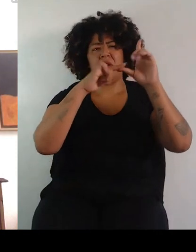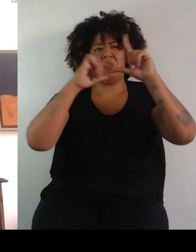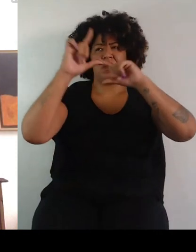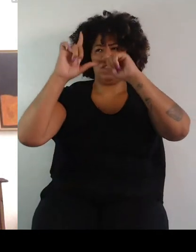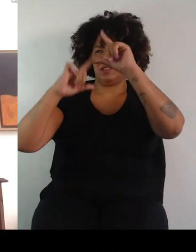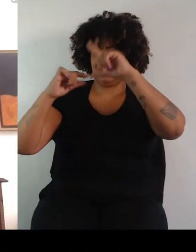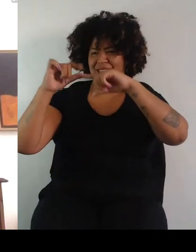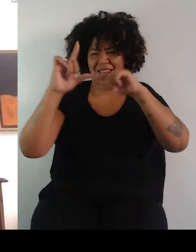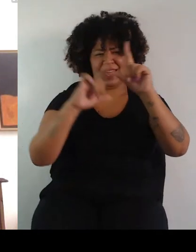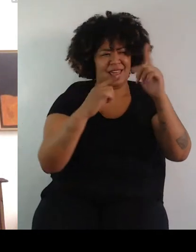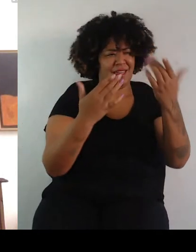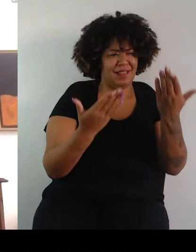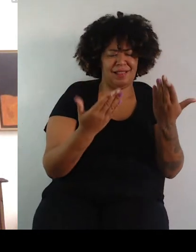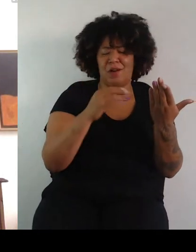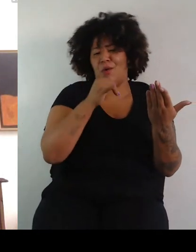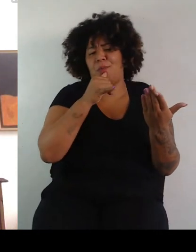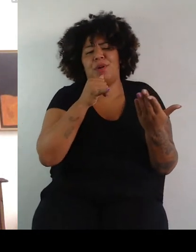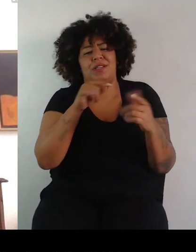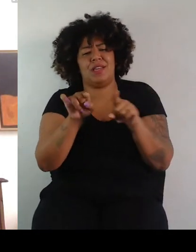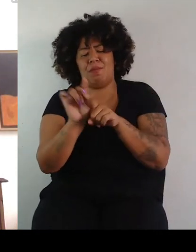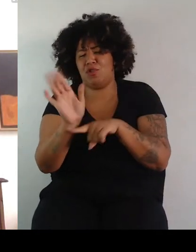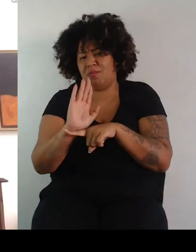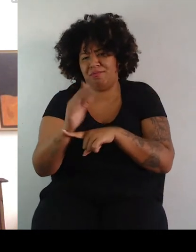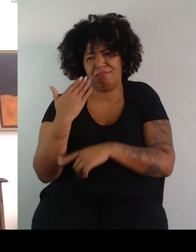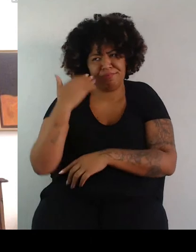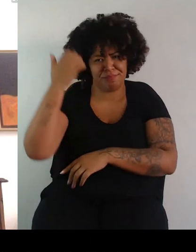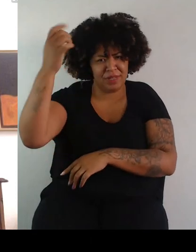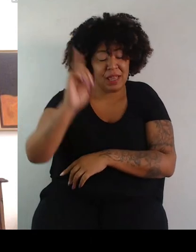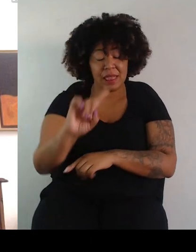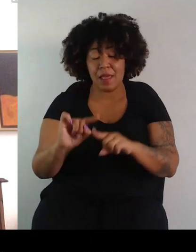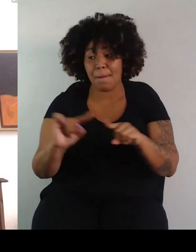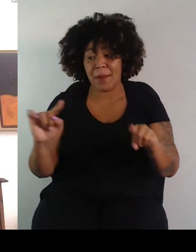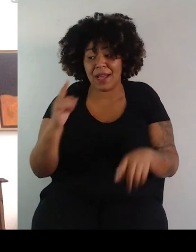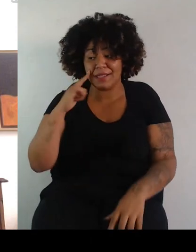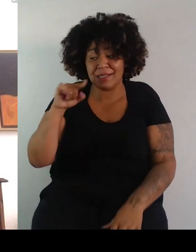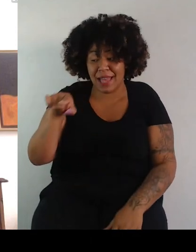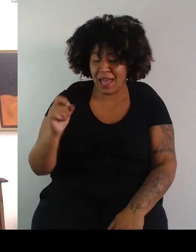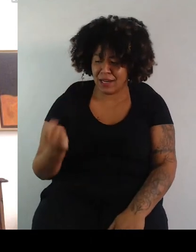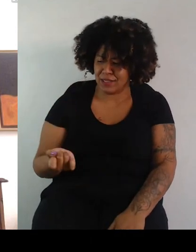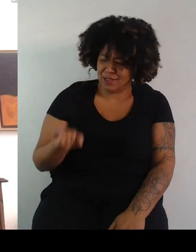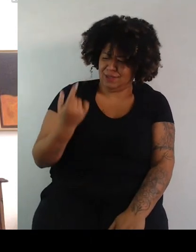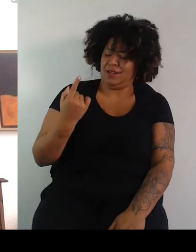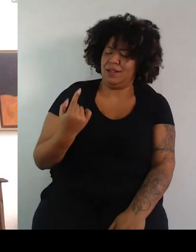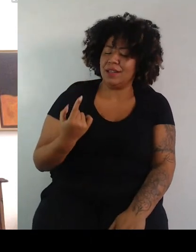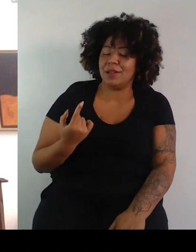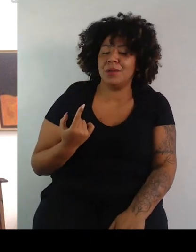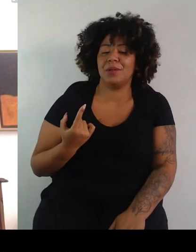ele tinha também Esse aspecto mas era algo muito estranho Além disso